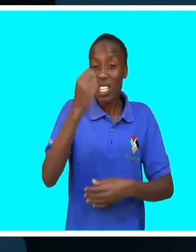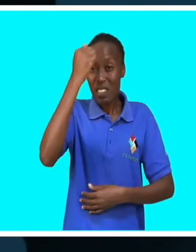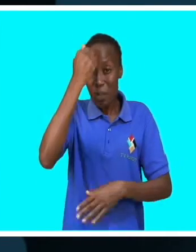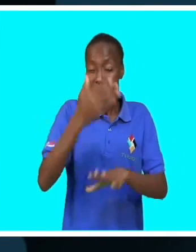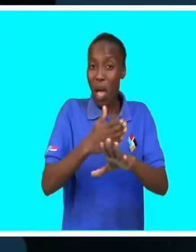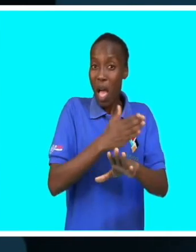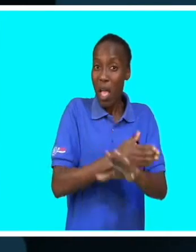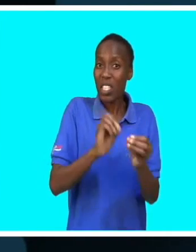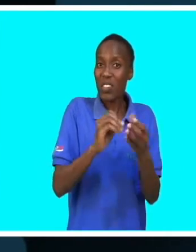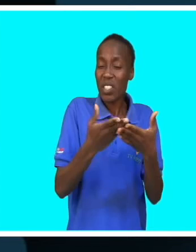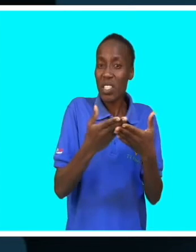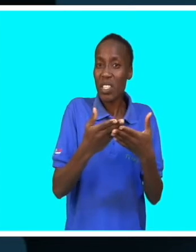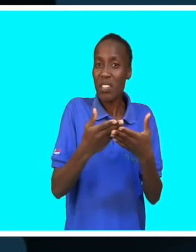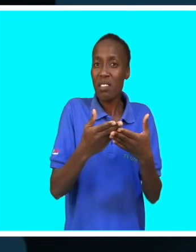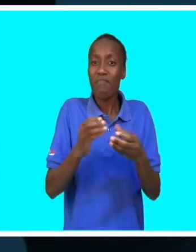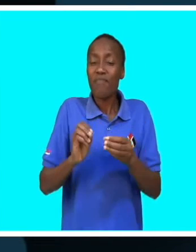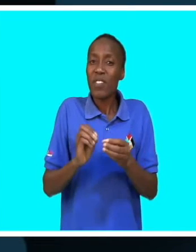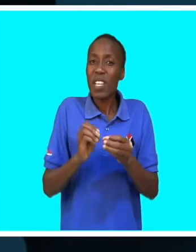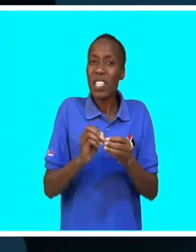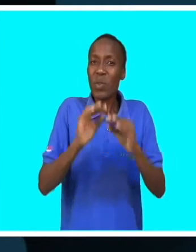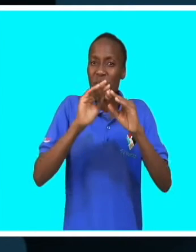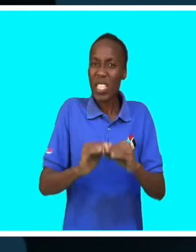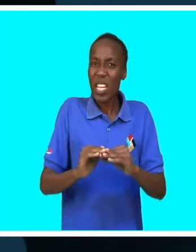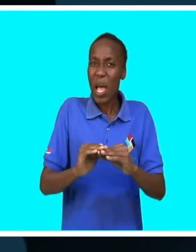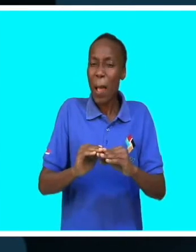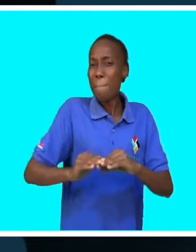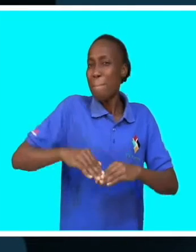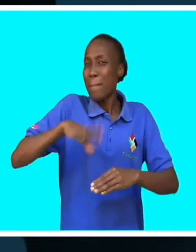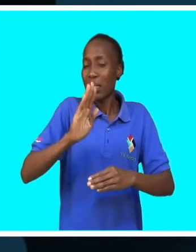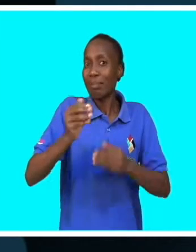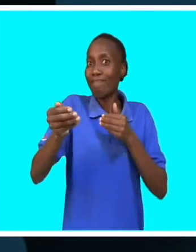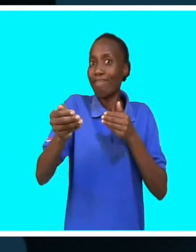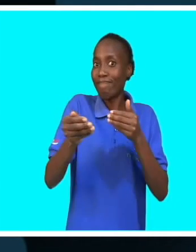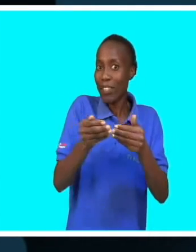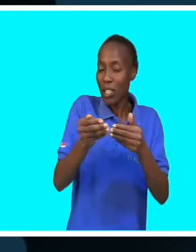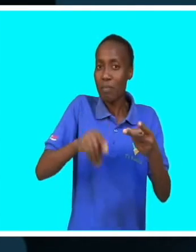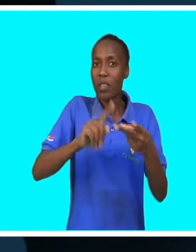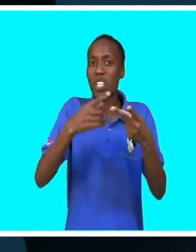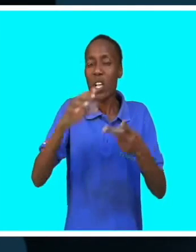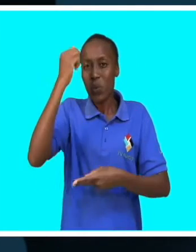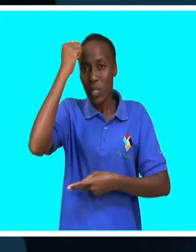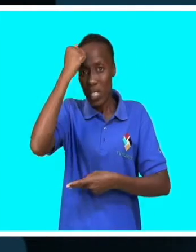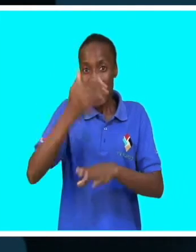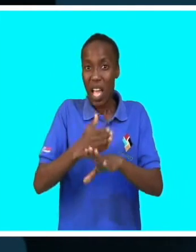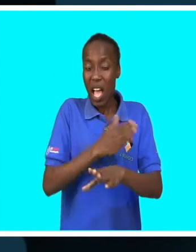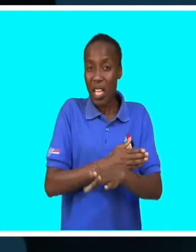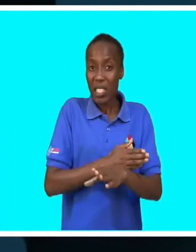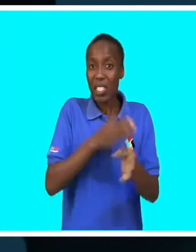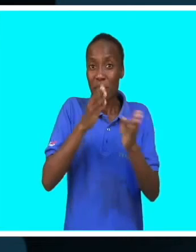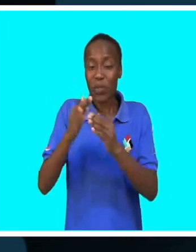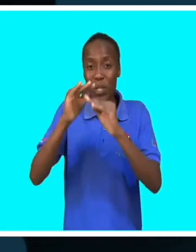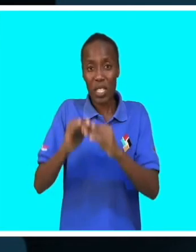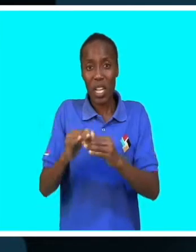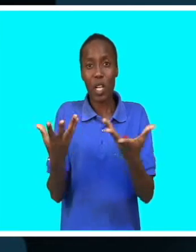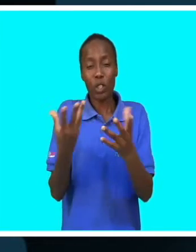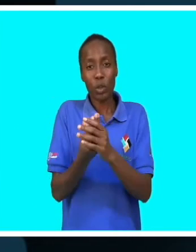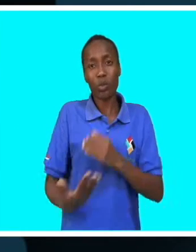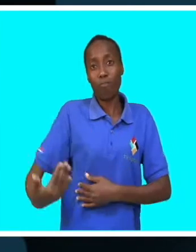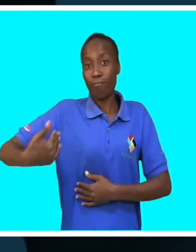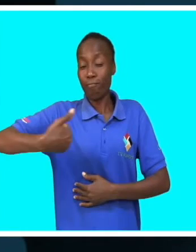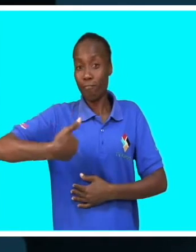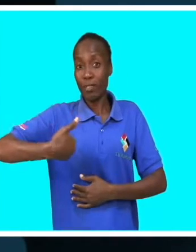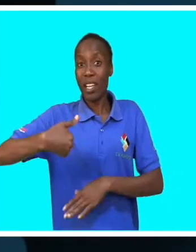o correr, ele conheceu o conduzir algo que lhe leve mais próximo, ele conheceu